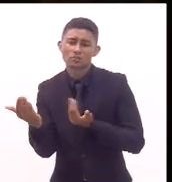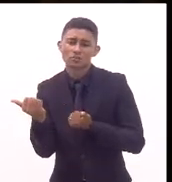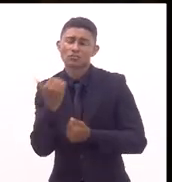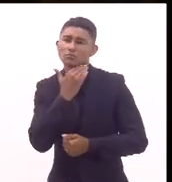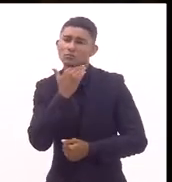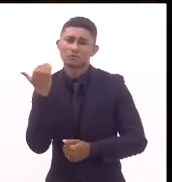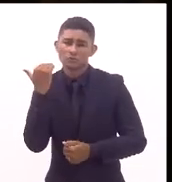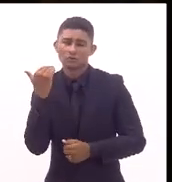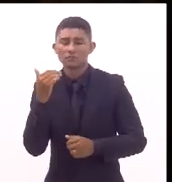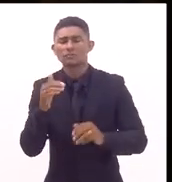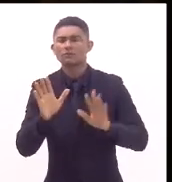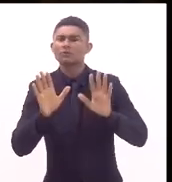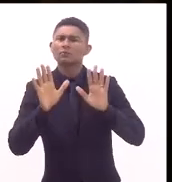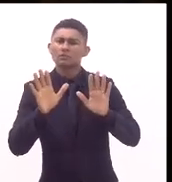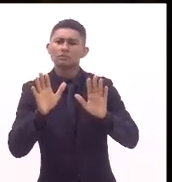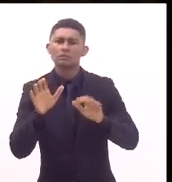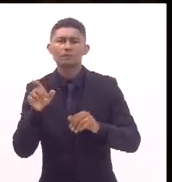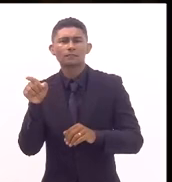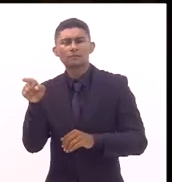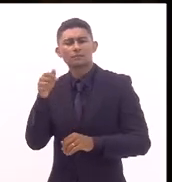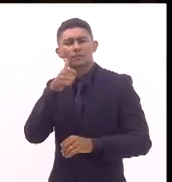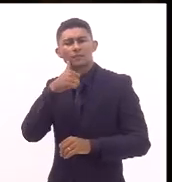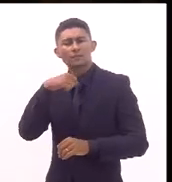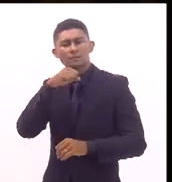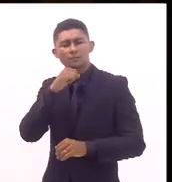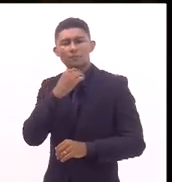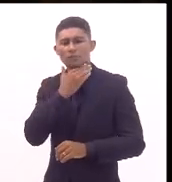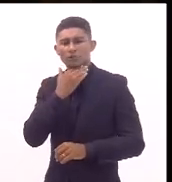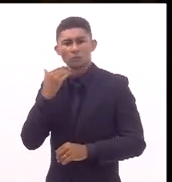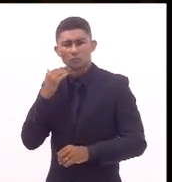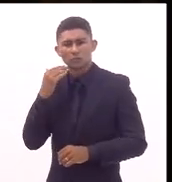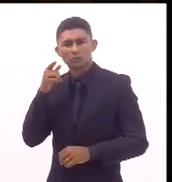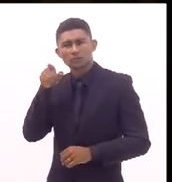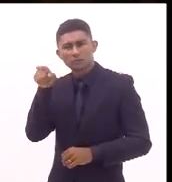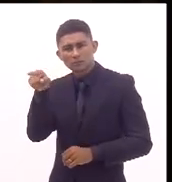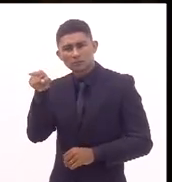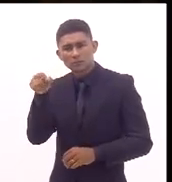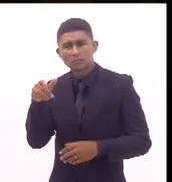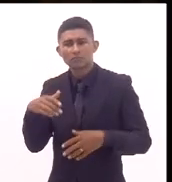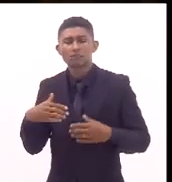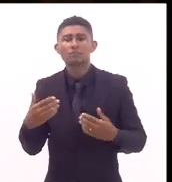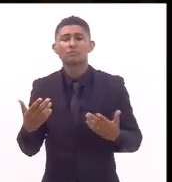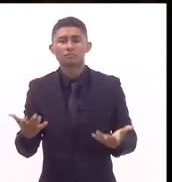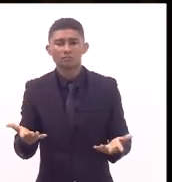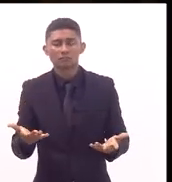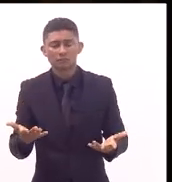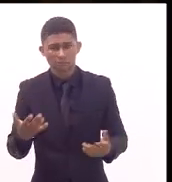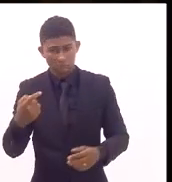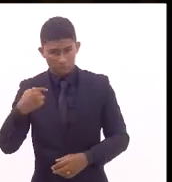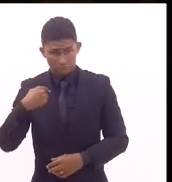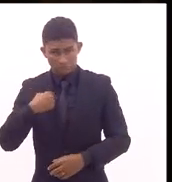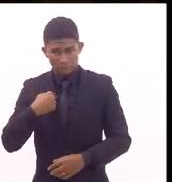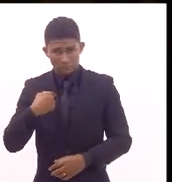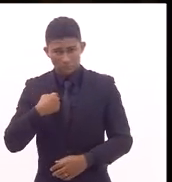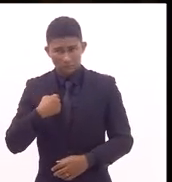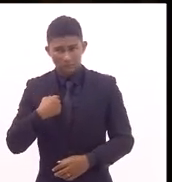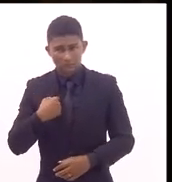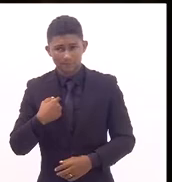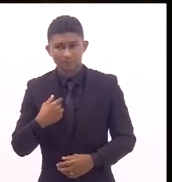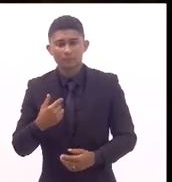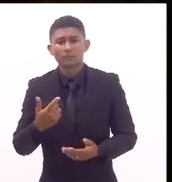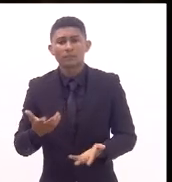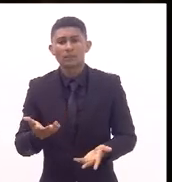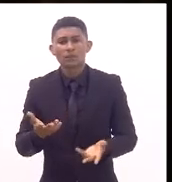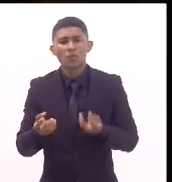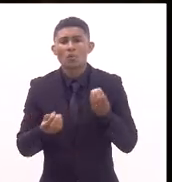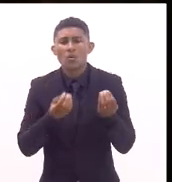mas a morte da minha mãe não fez com que eu a